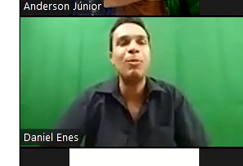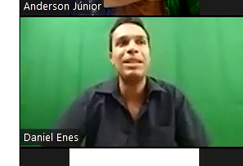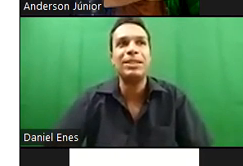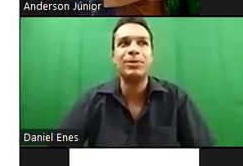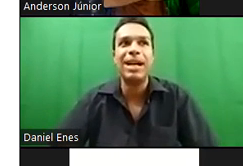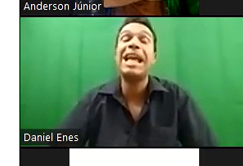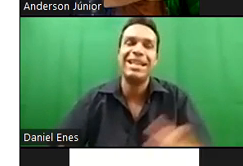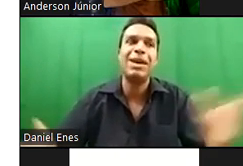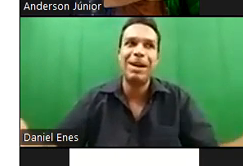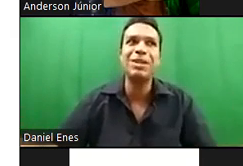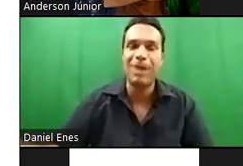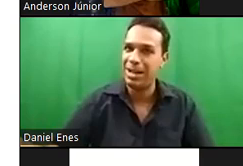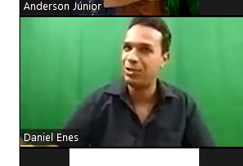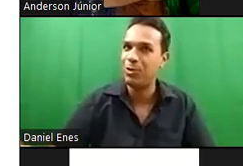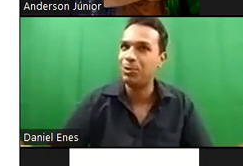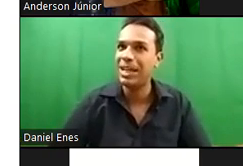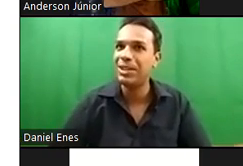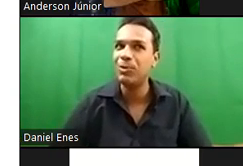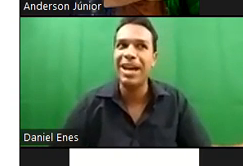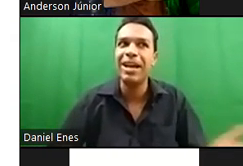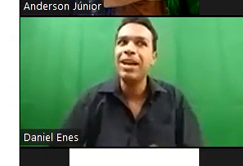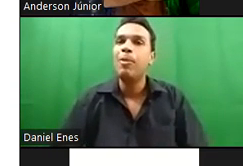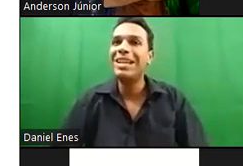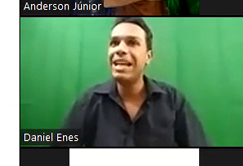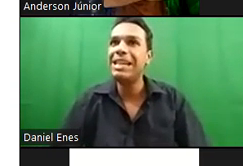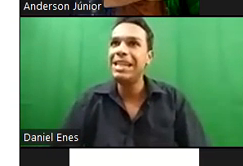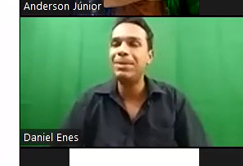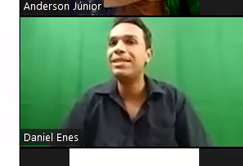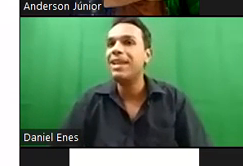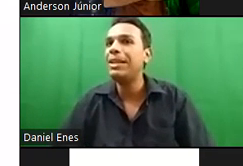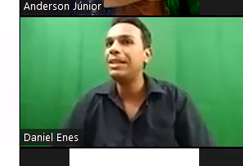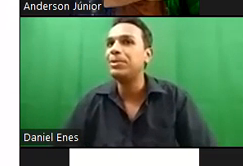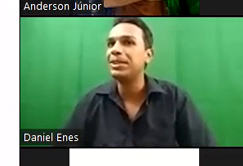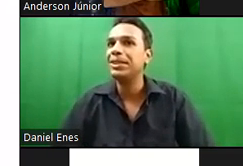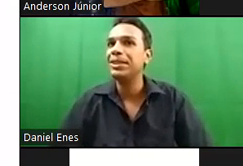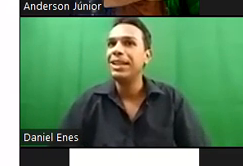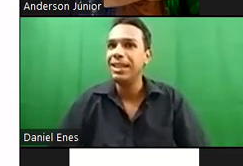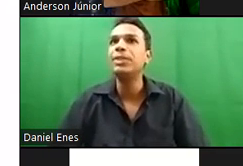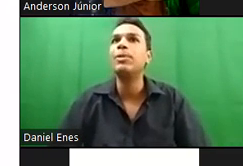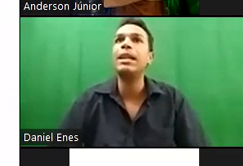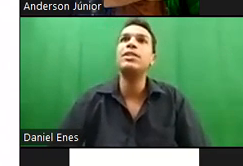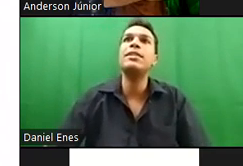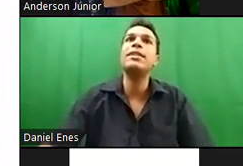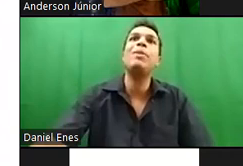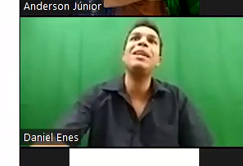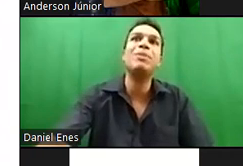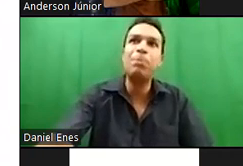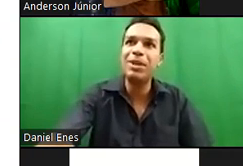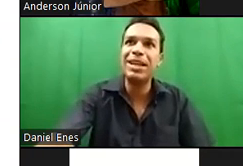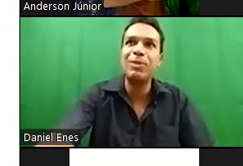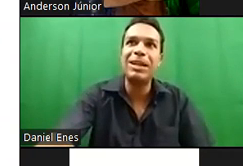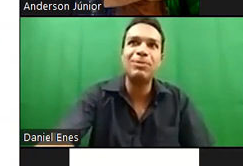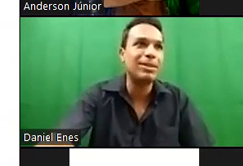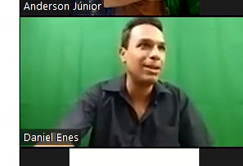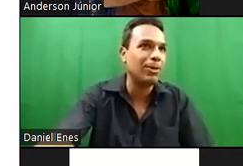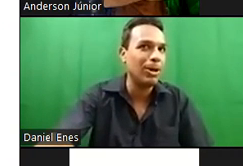é uma língua? Aliás, ela é uma linguagem, como toda língua é. Mas a Libras é uma língua? Língua. Ela disse que é uma língua. Por que